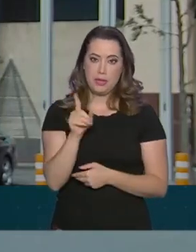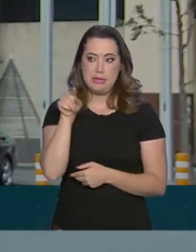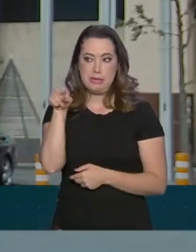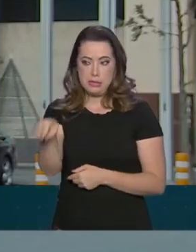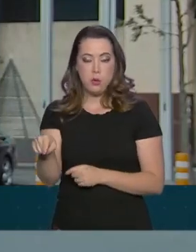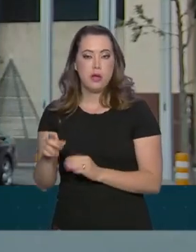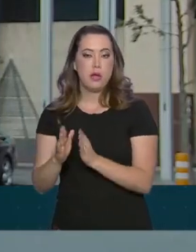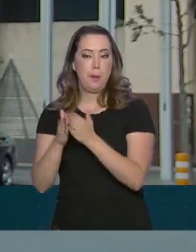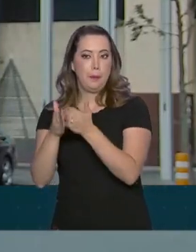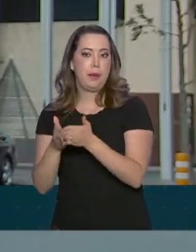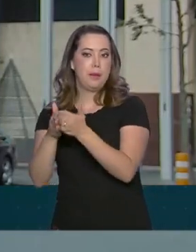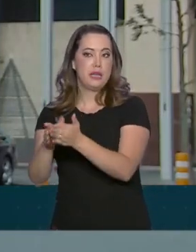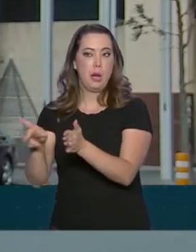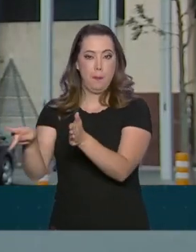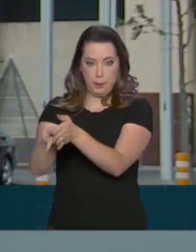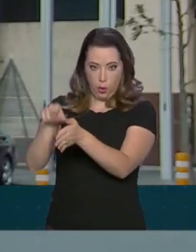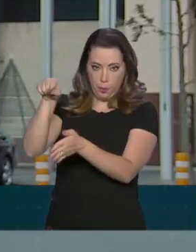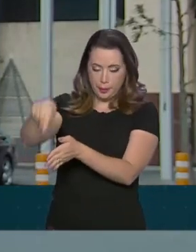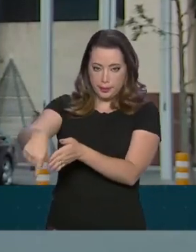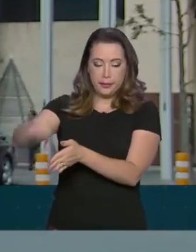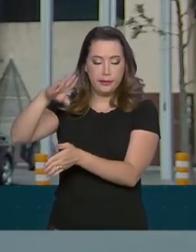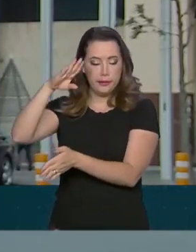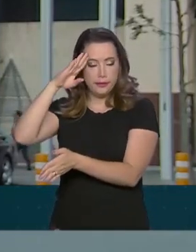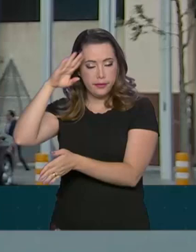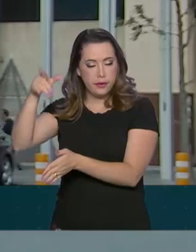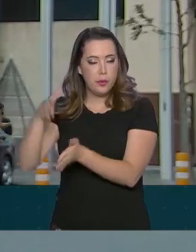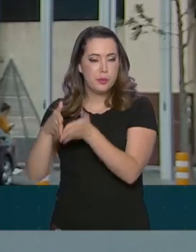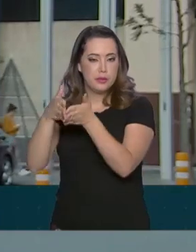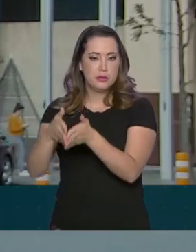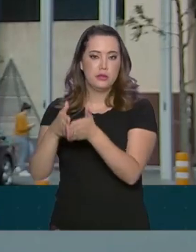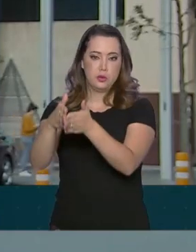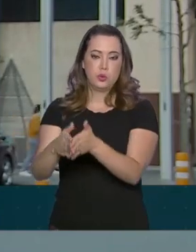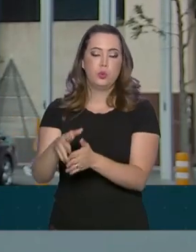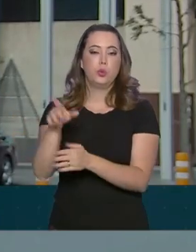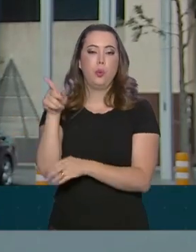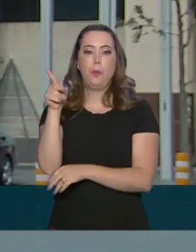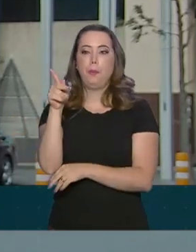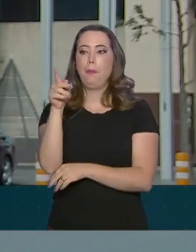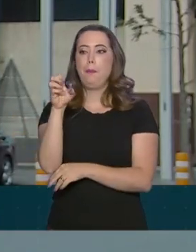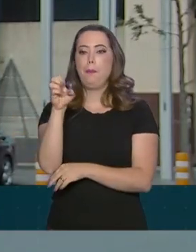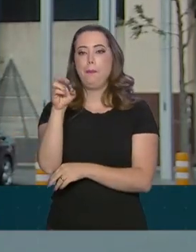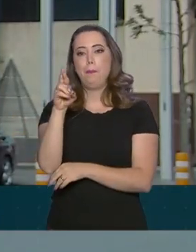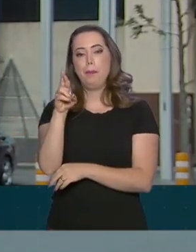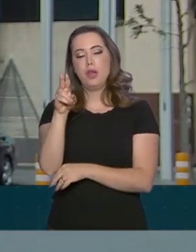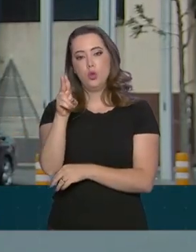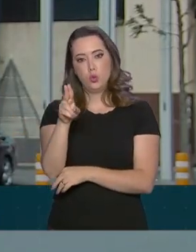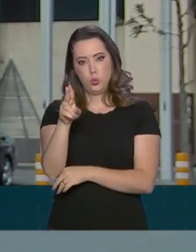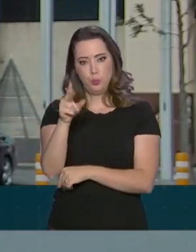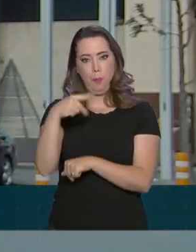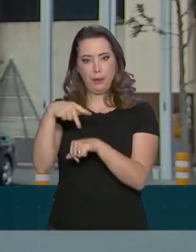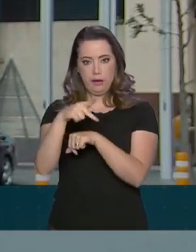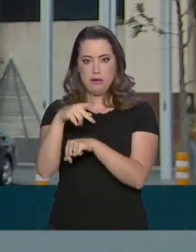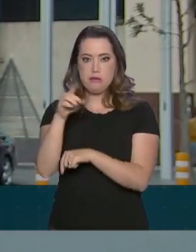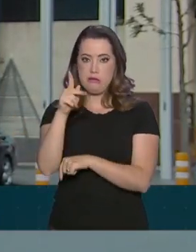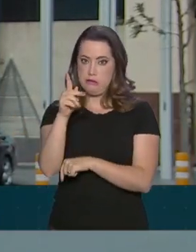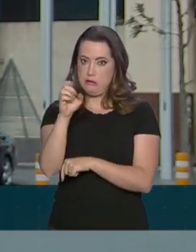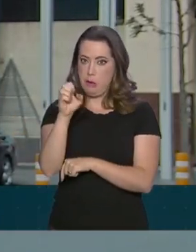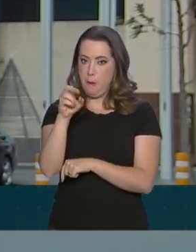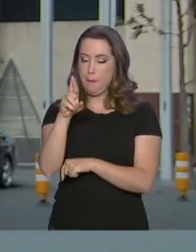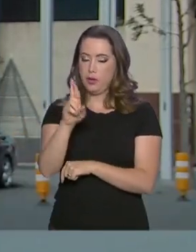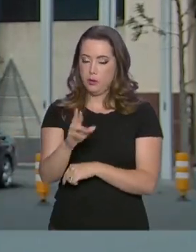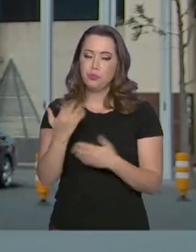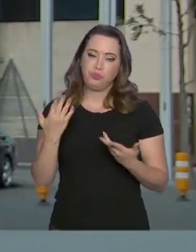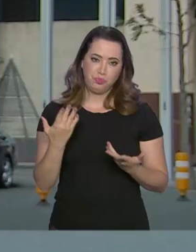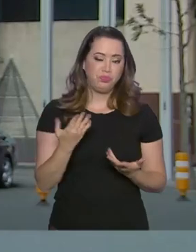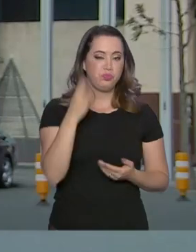peruana. Em seguida, Mourão participa de um encontro com empresários e investidores peruanos para apresentar oportunidades de negócios no Brasil.